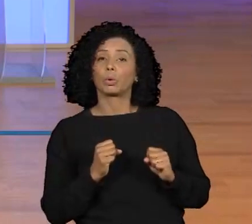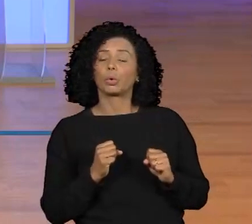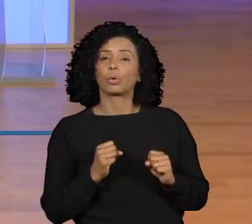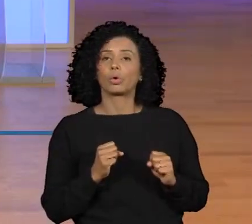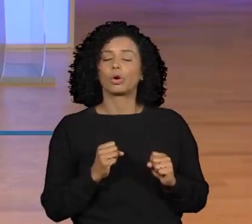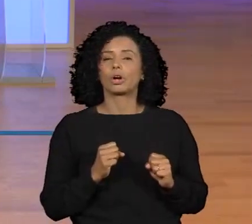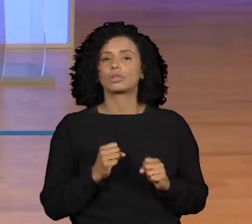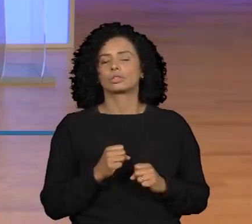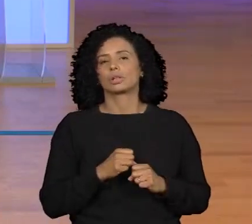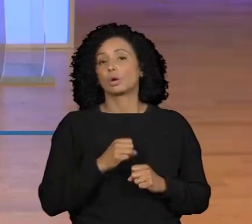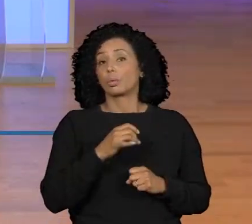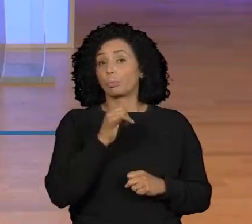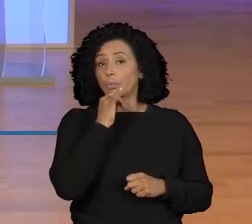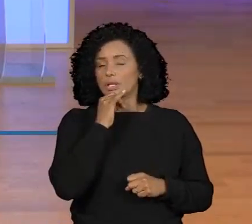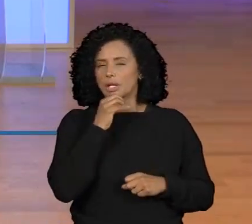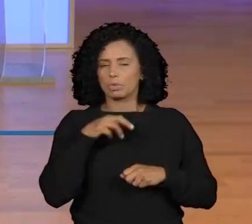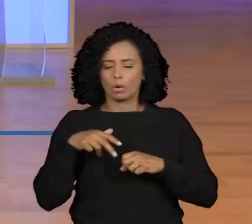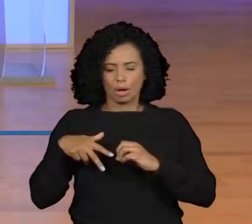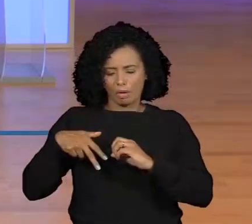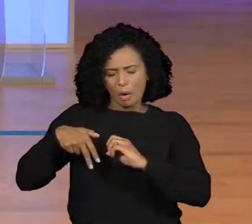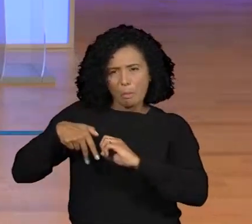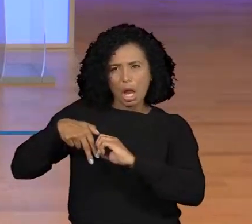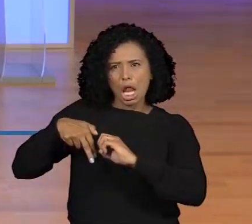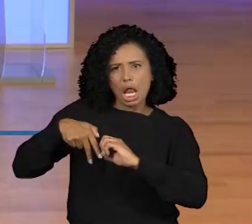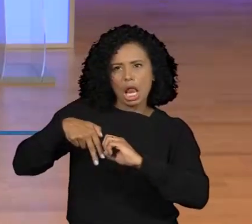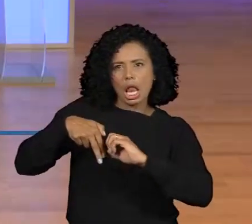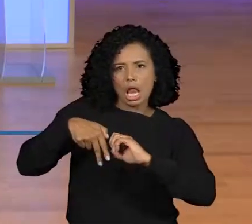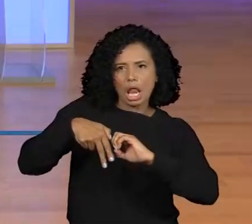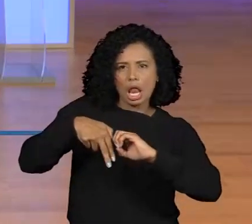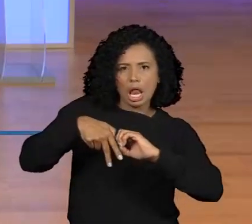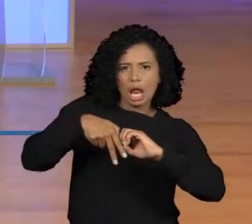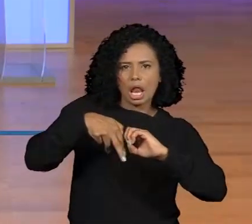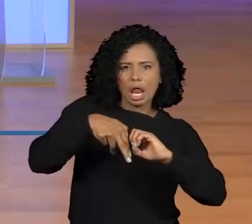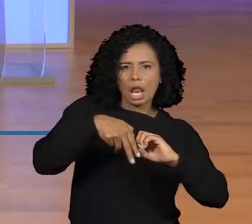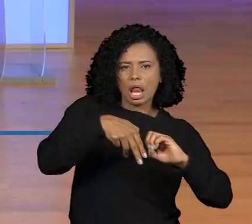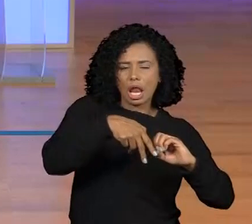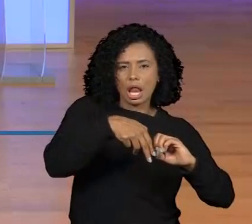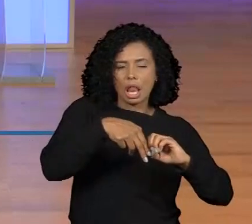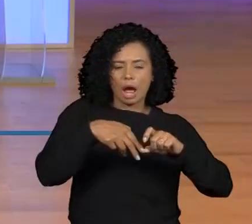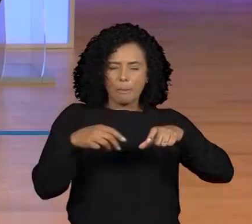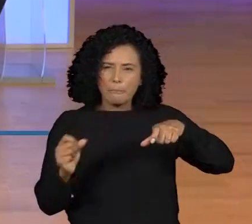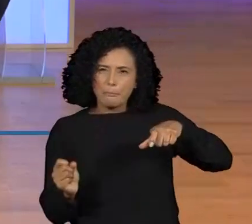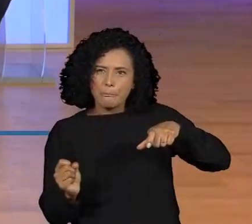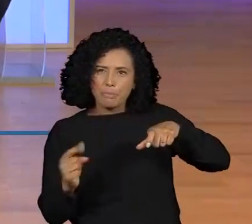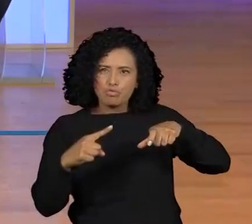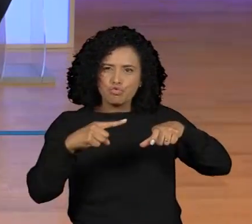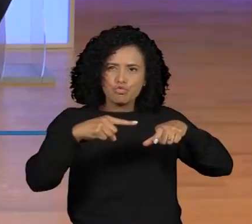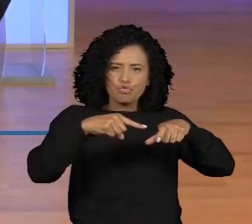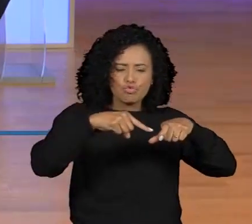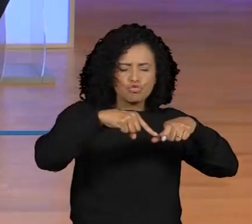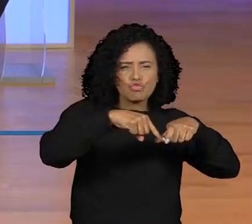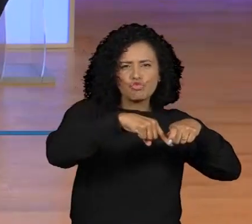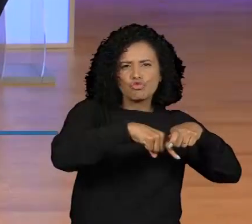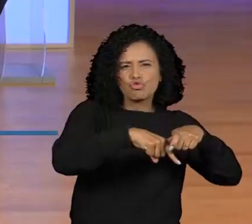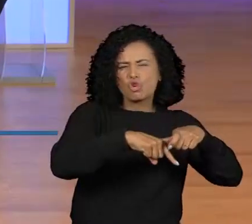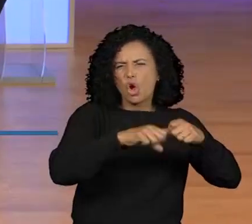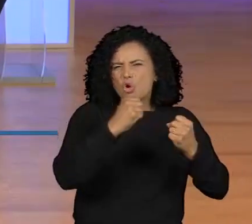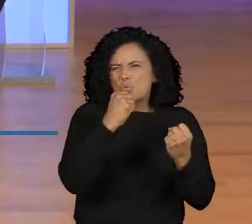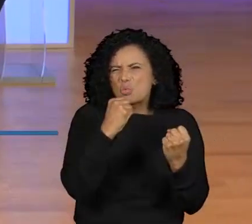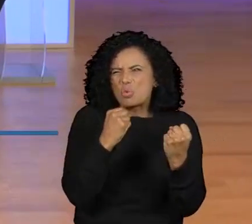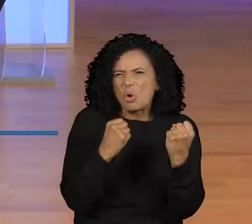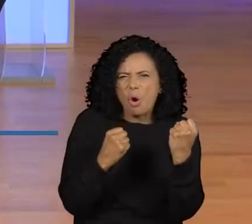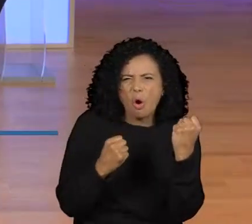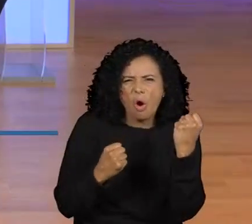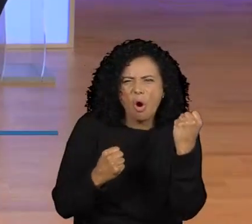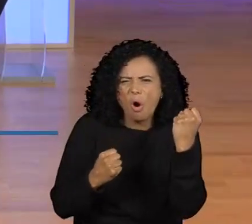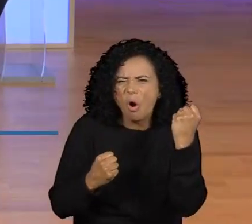quando alguém fez o gol aí o narrador ele vai falar vou tem aquele gol mais demorado e tem